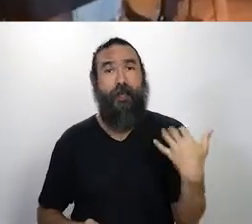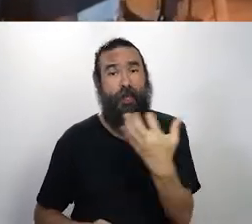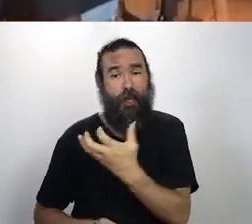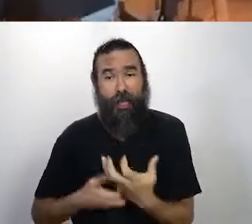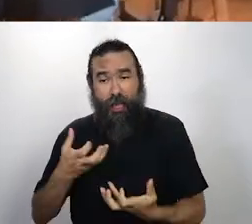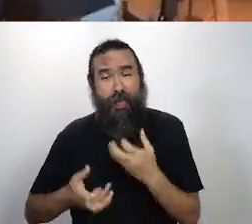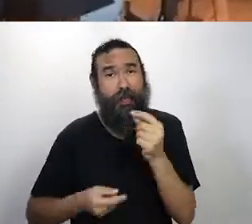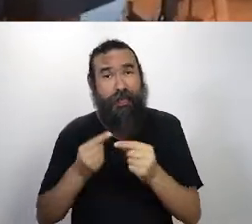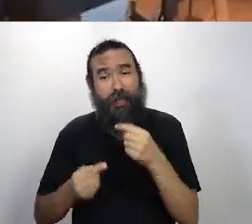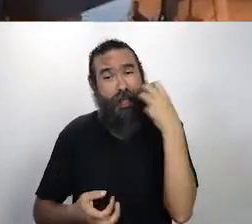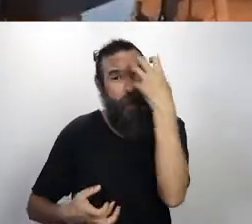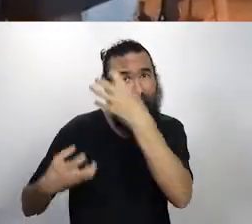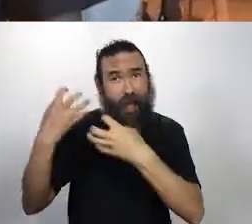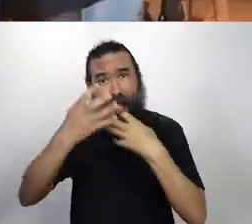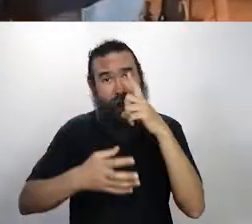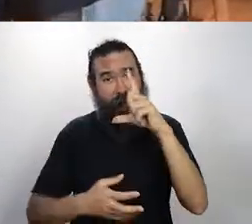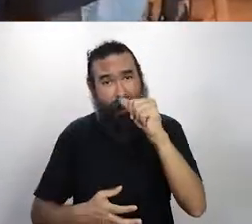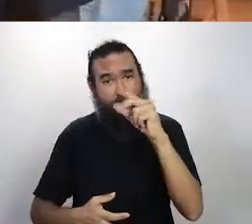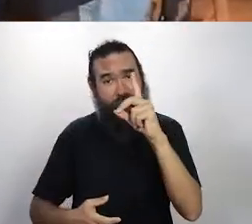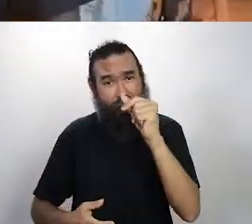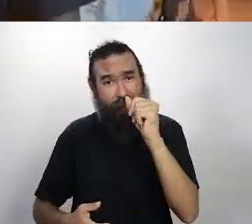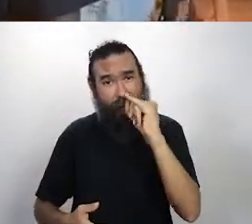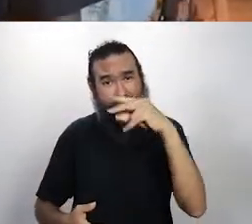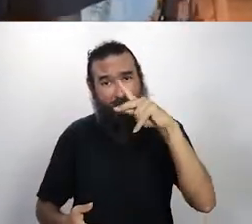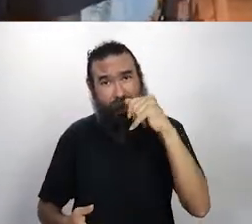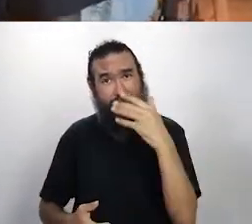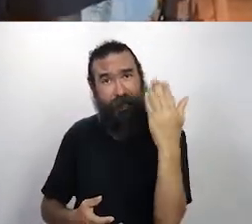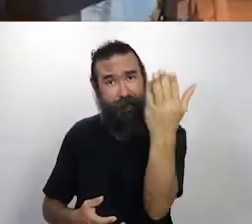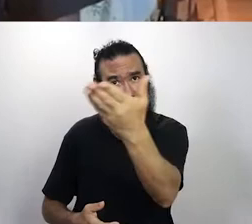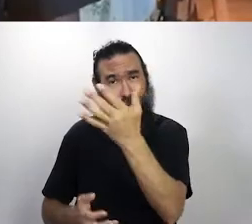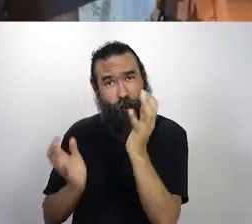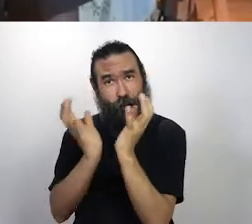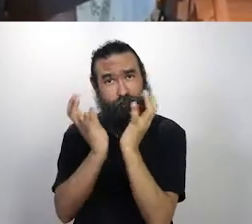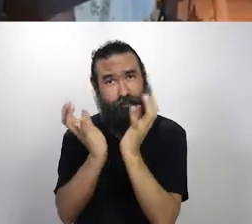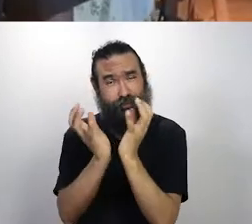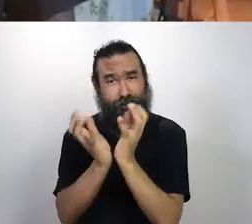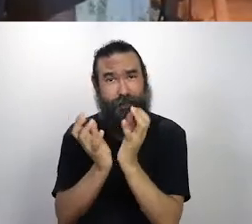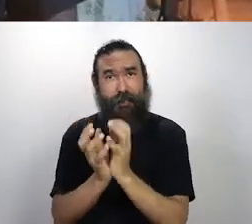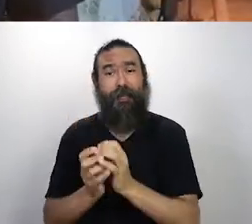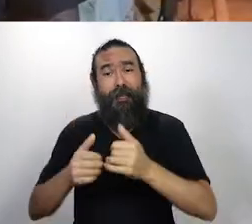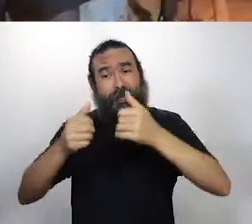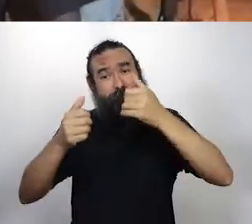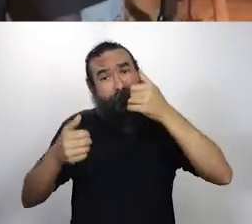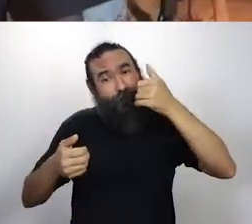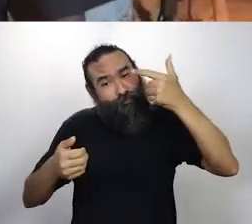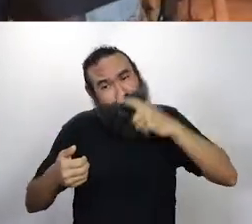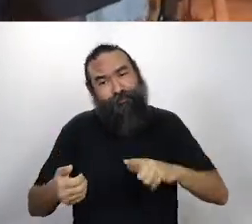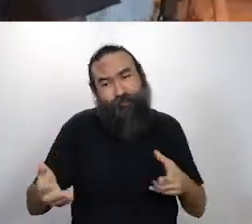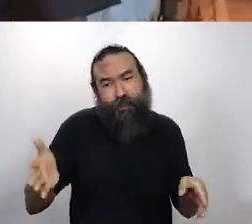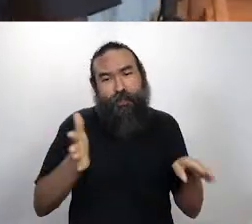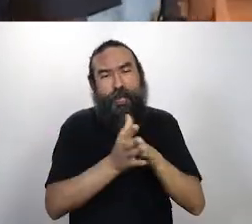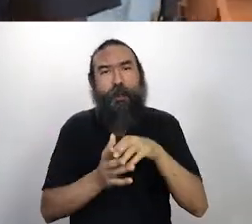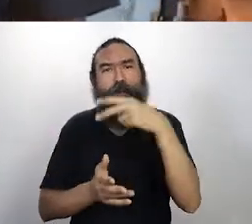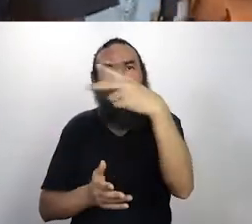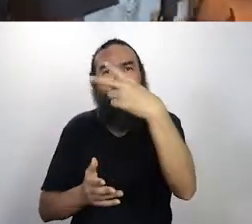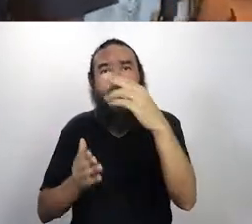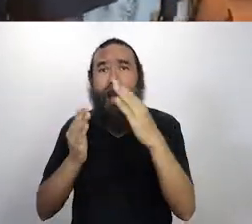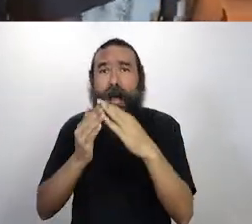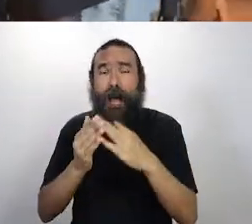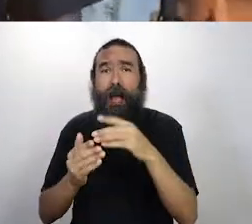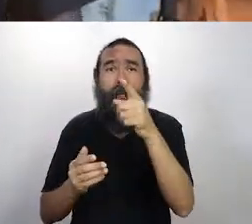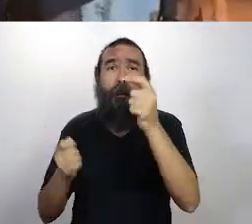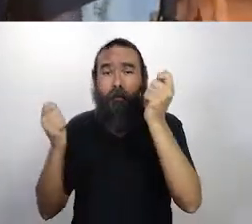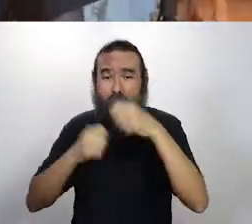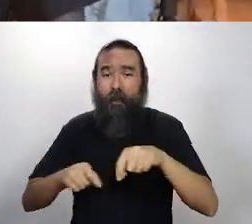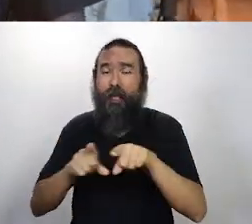que as ladainhas do povo Calunga, as candeias e as cores cheguem aí nas casas de vocês e que vocês façam suas rezas